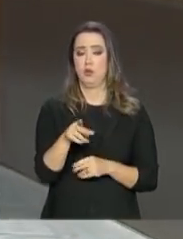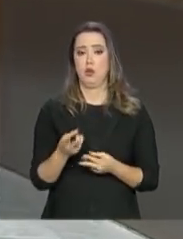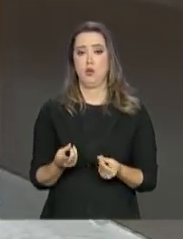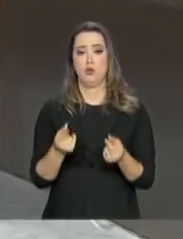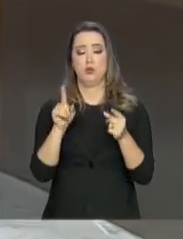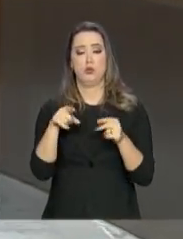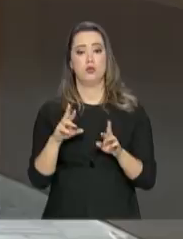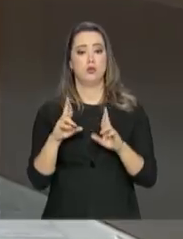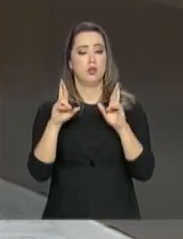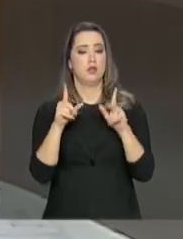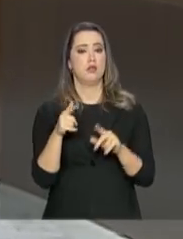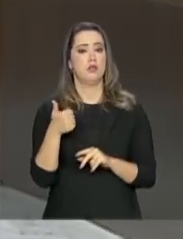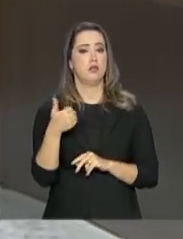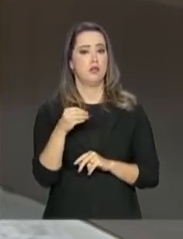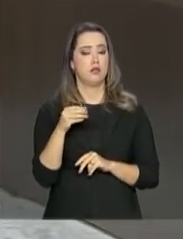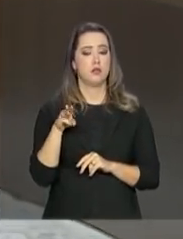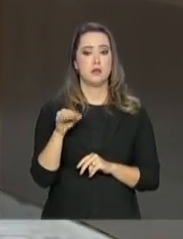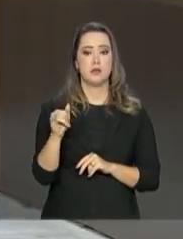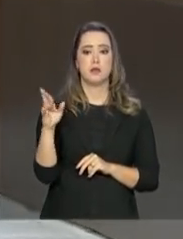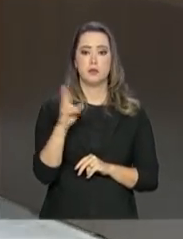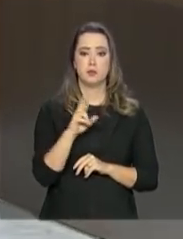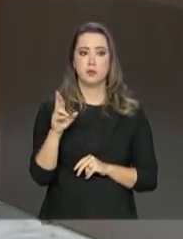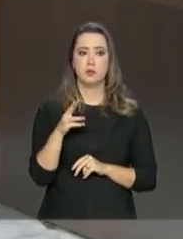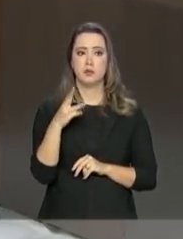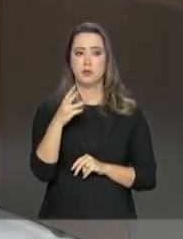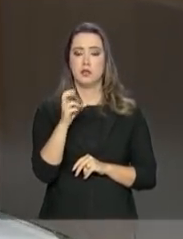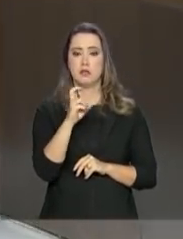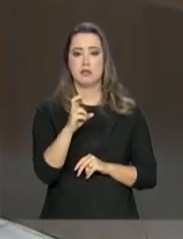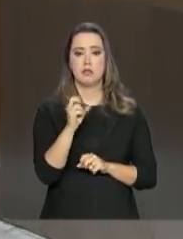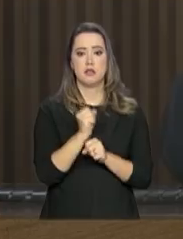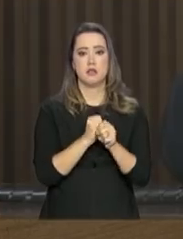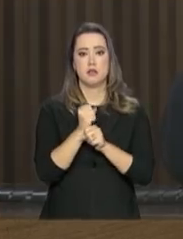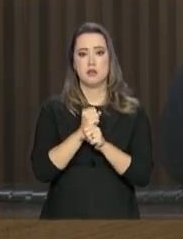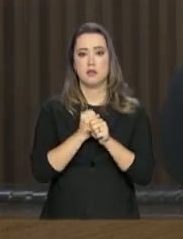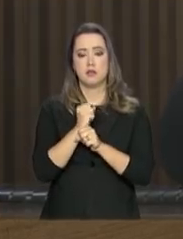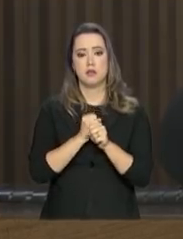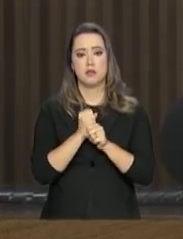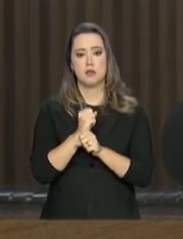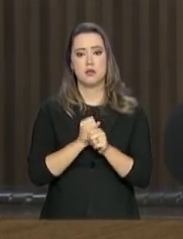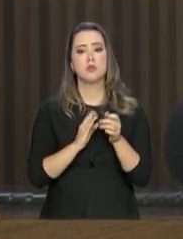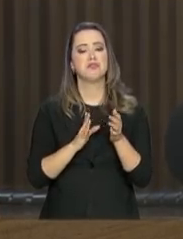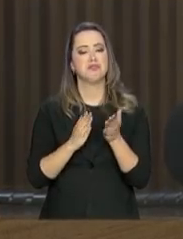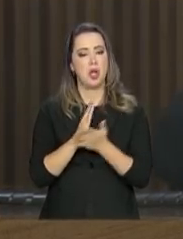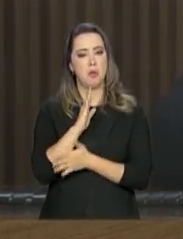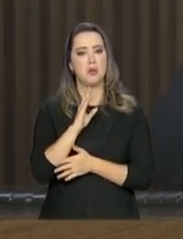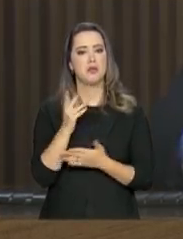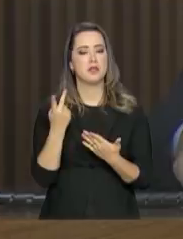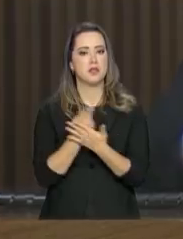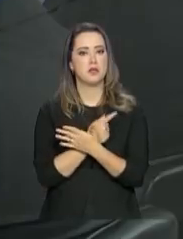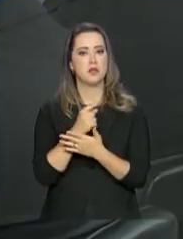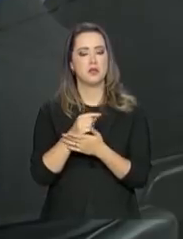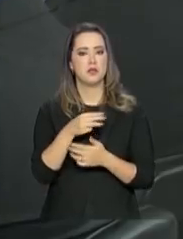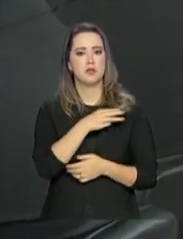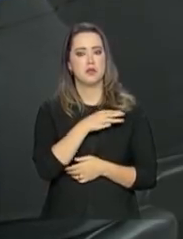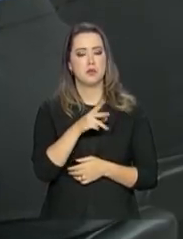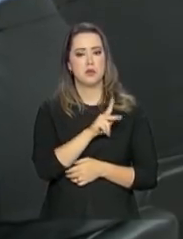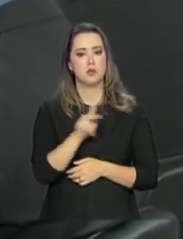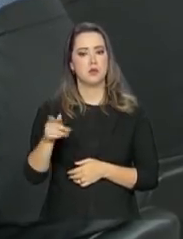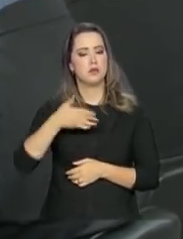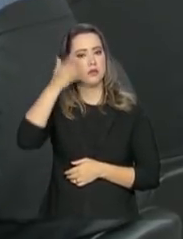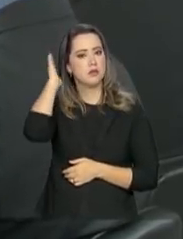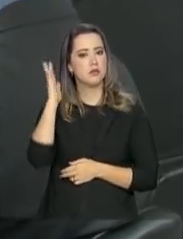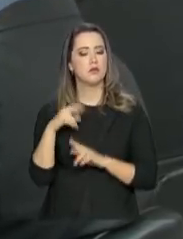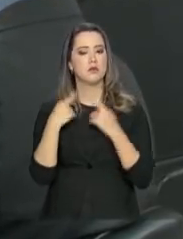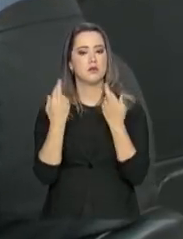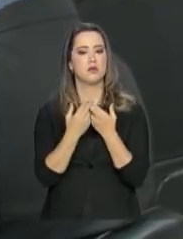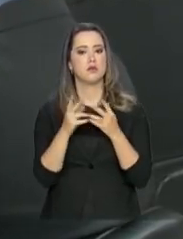é de 100 bilhões de reais nos próximos 35 anos o aval foi dado pelo presidente michel temer em reunião no palácio